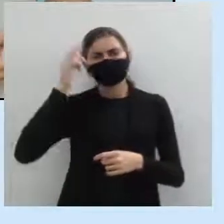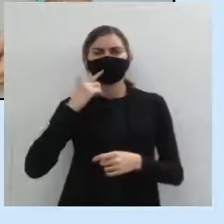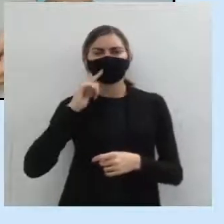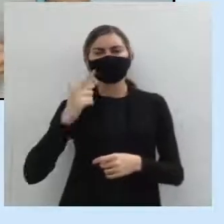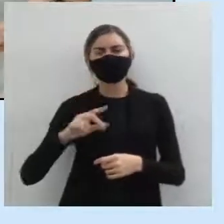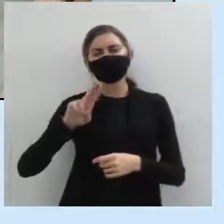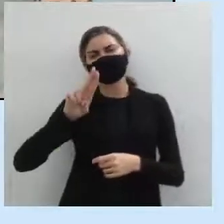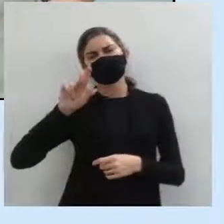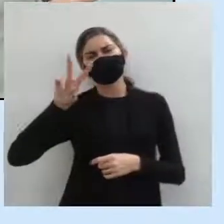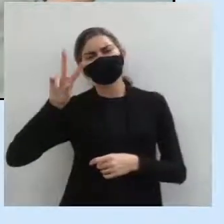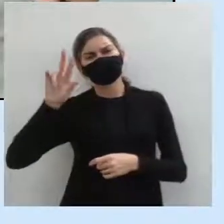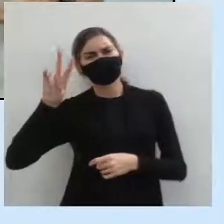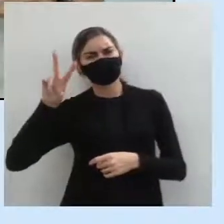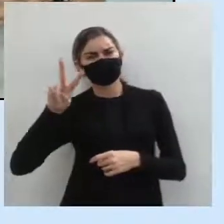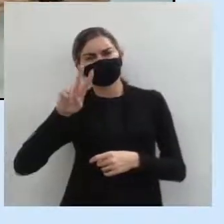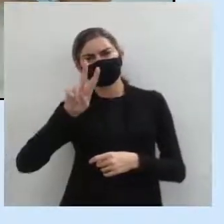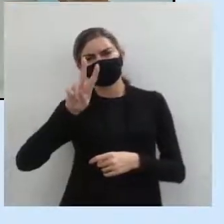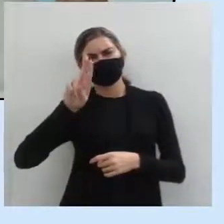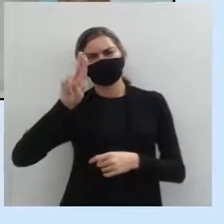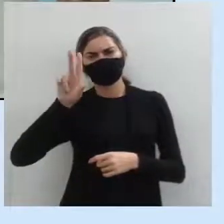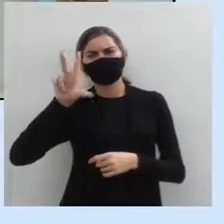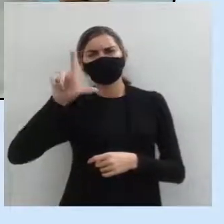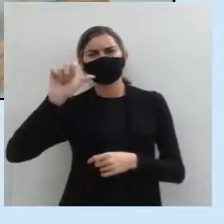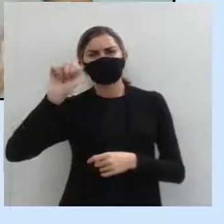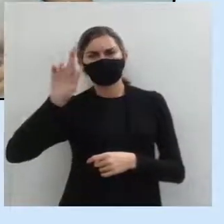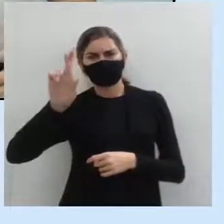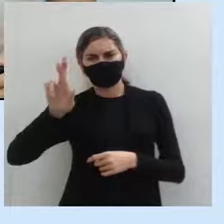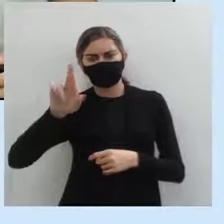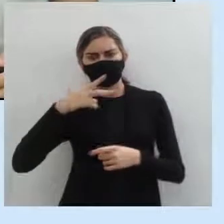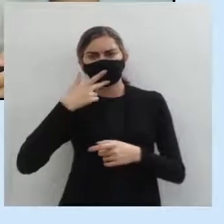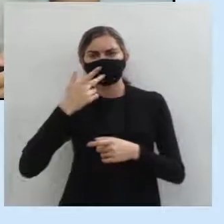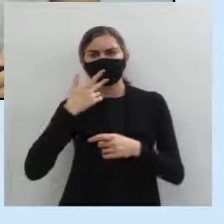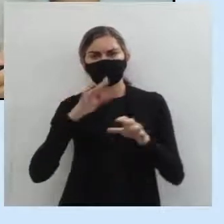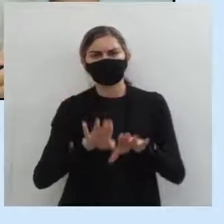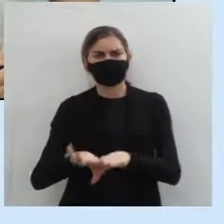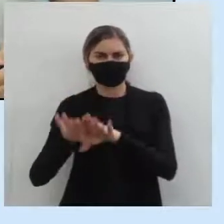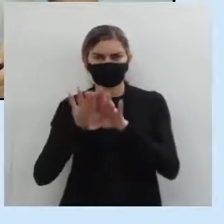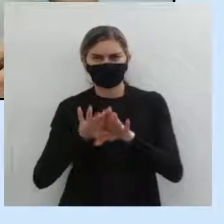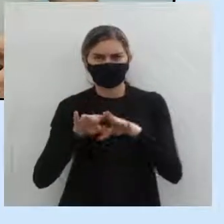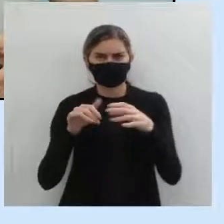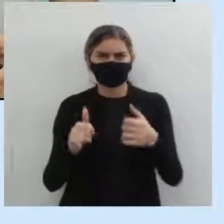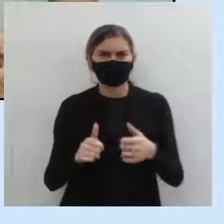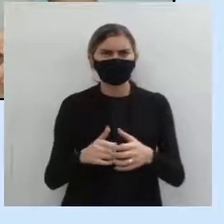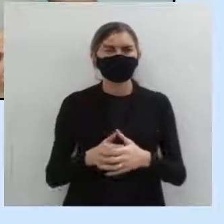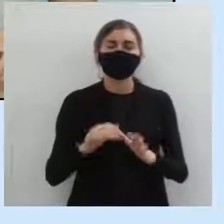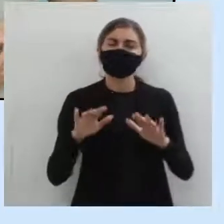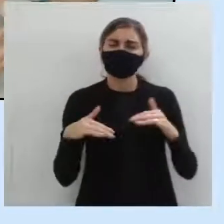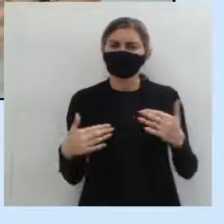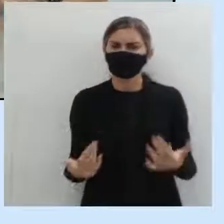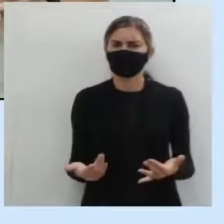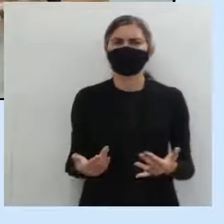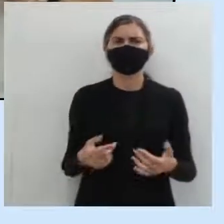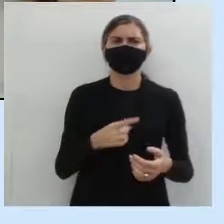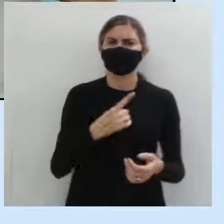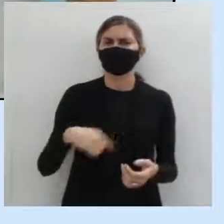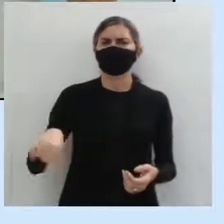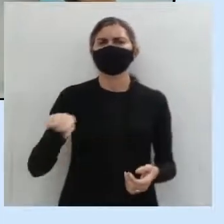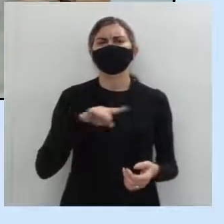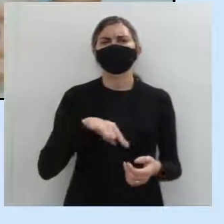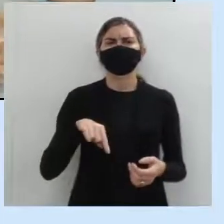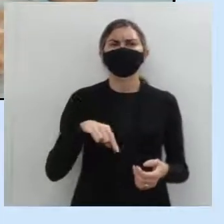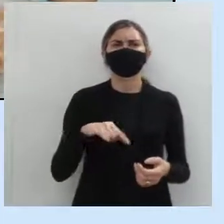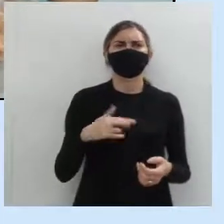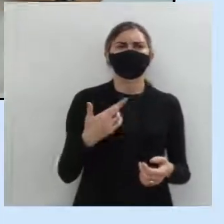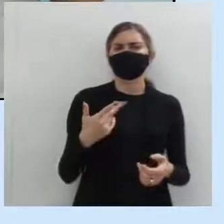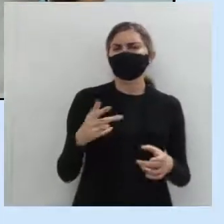uma língua comum, falado pelo povo no dia a dia. Show? Então, para a gente